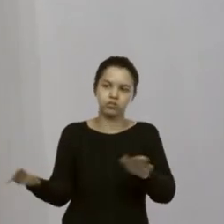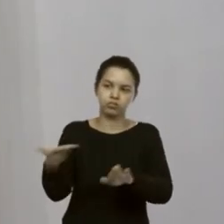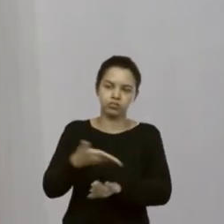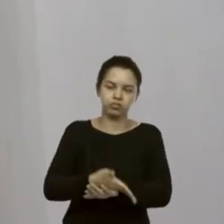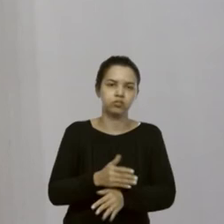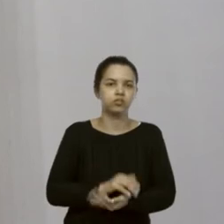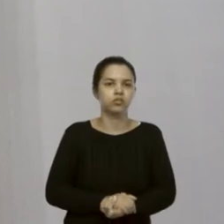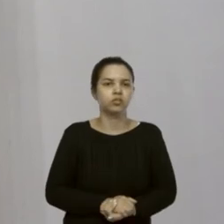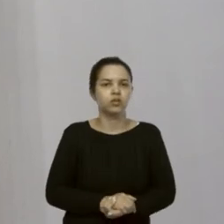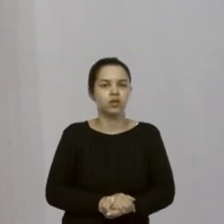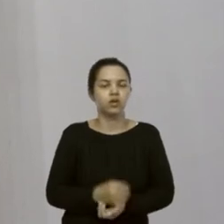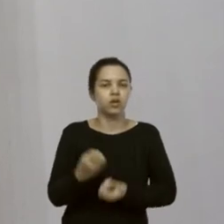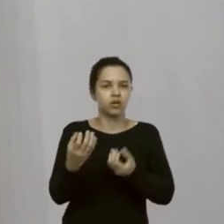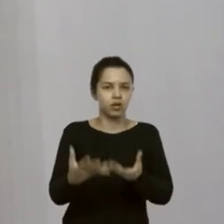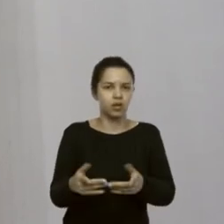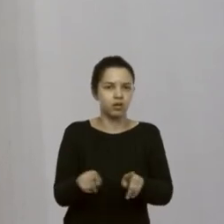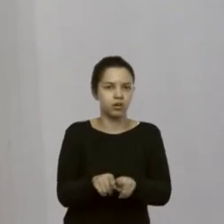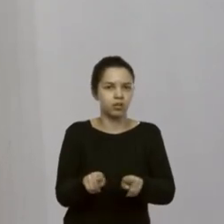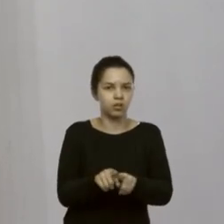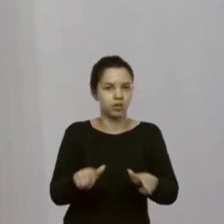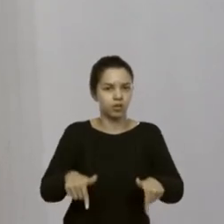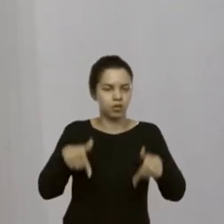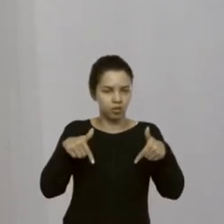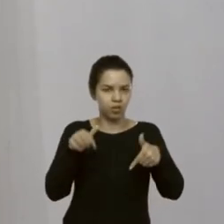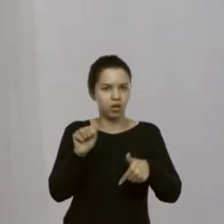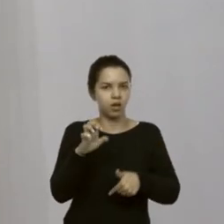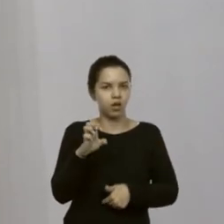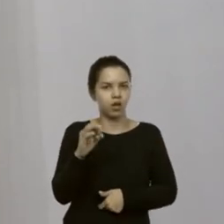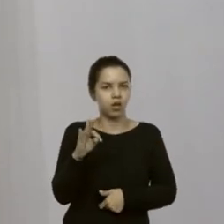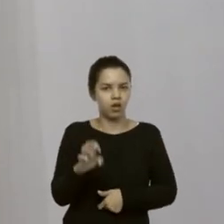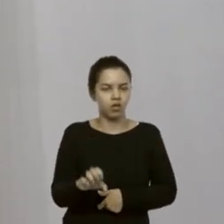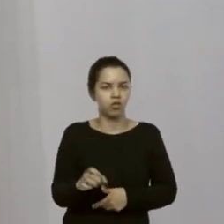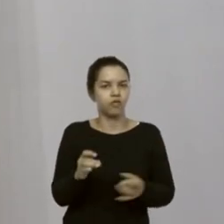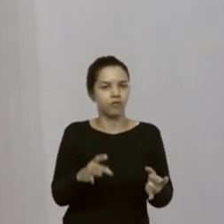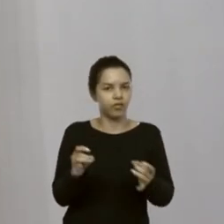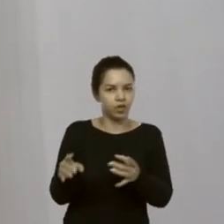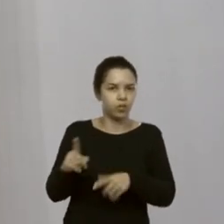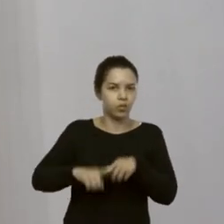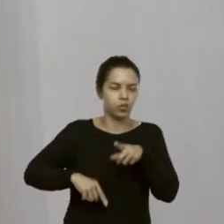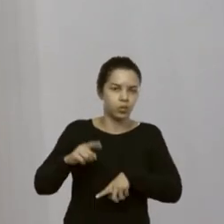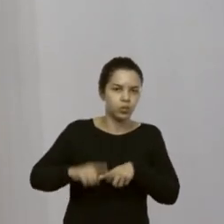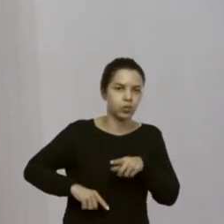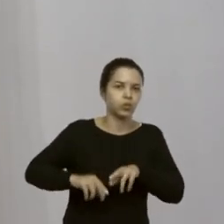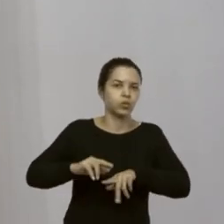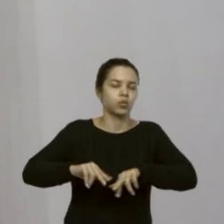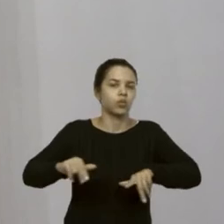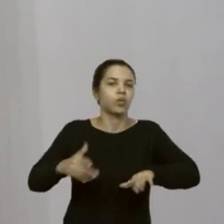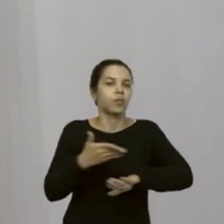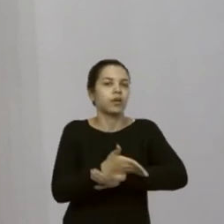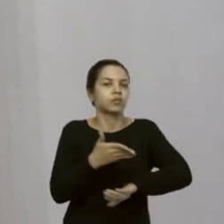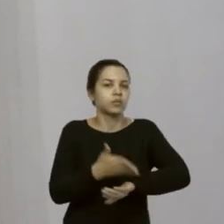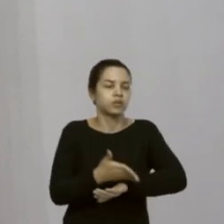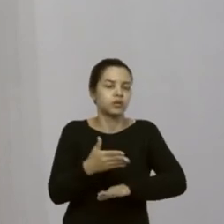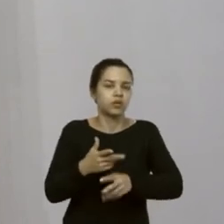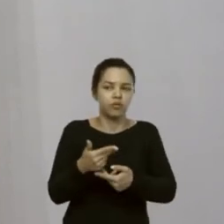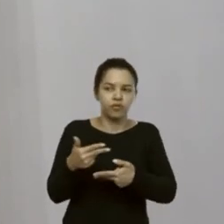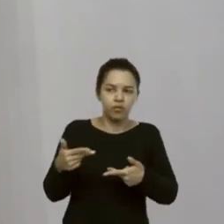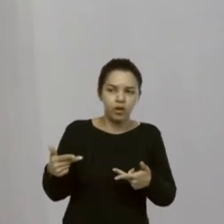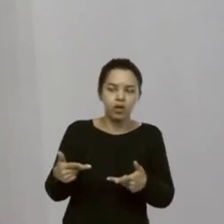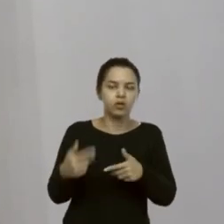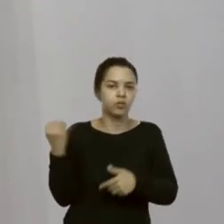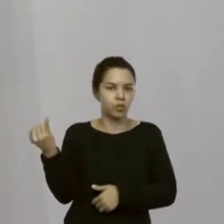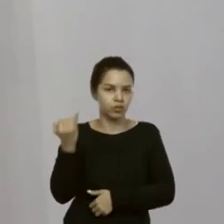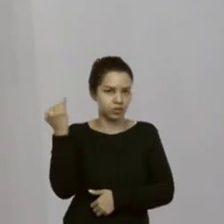Teremos a entrega da comenda à Caerte, a Feira de Produtos e Negócios e participação de grandes nomes do mercado brasileiro. No